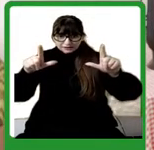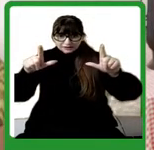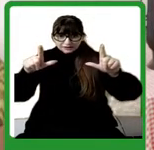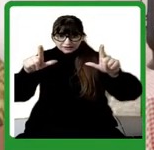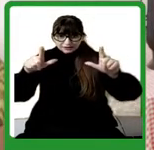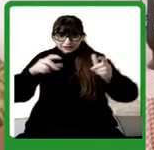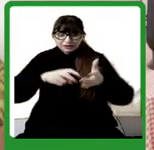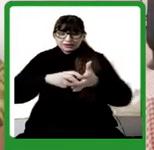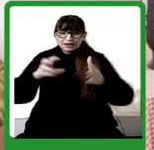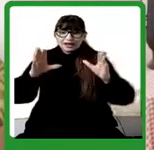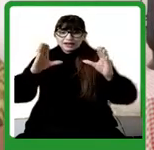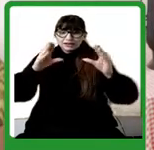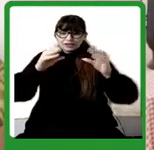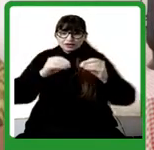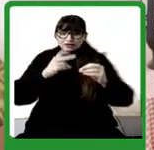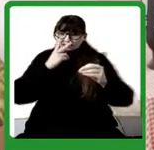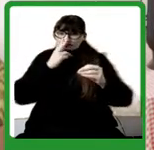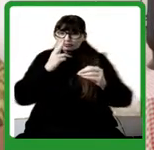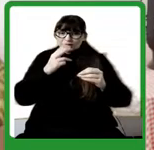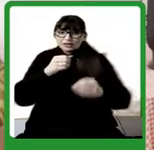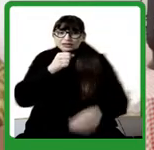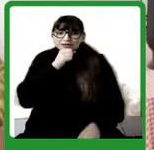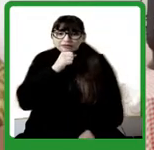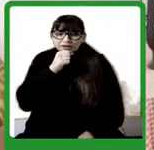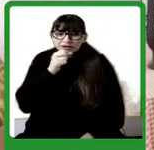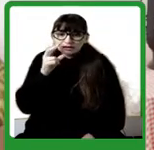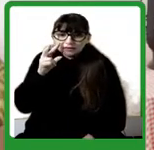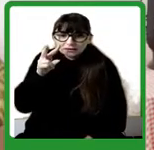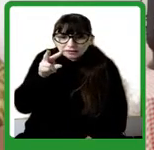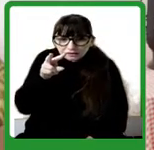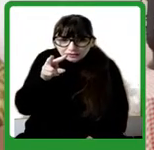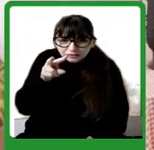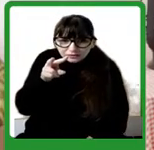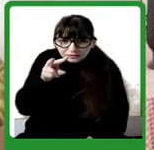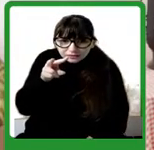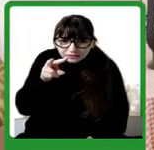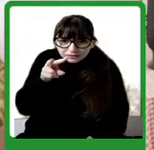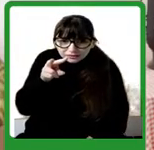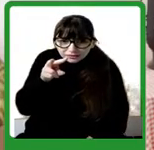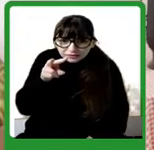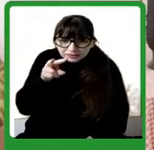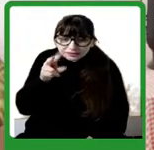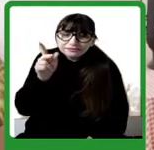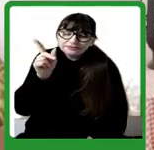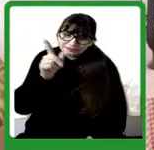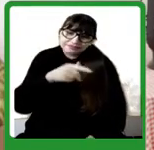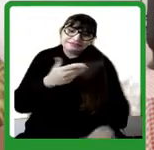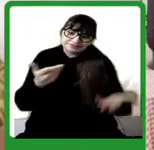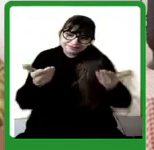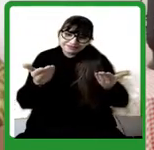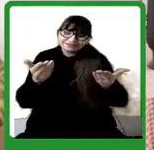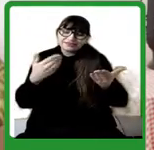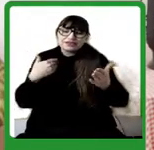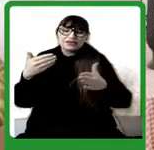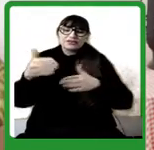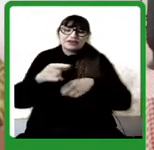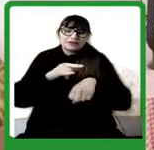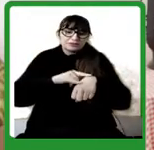que a nona que tá aqui, ó, que ela fica te olhando, sabe? Que ela vai assim, ó. Não, tu levanta pra mijar, tu se